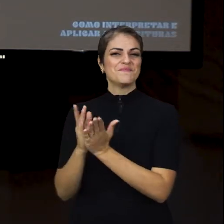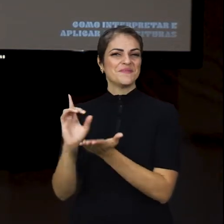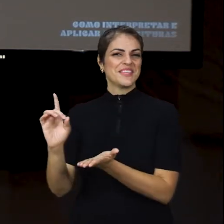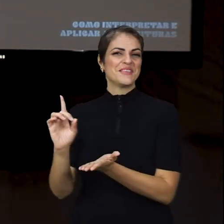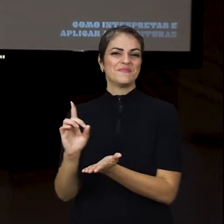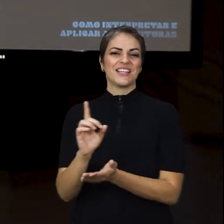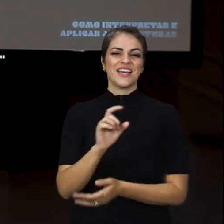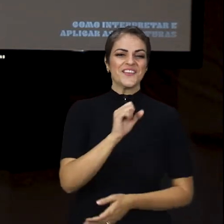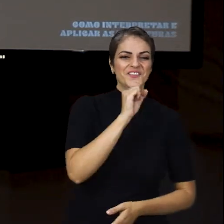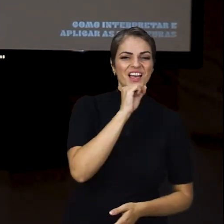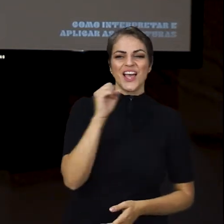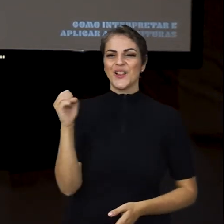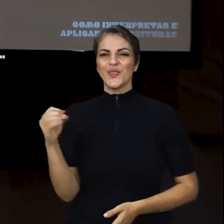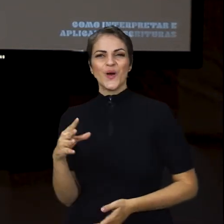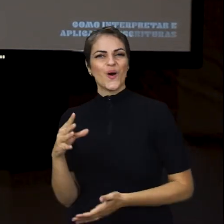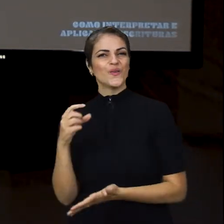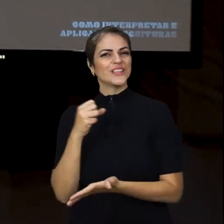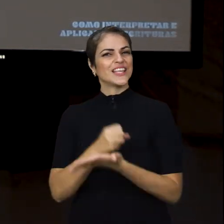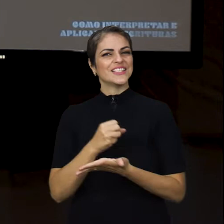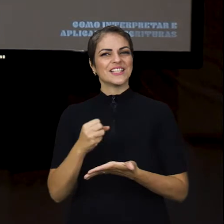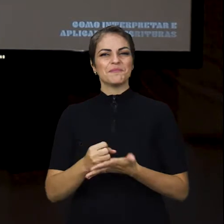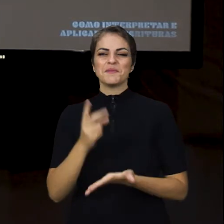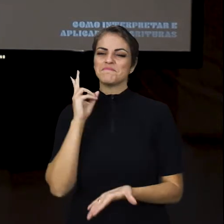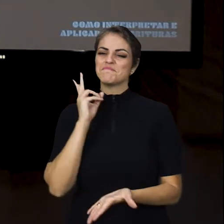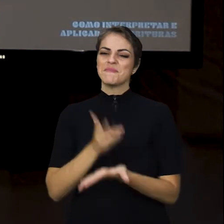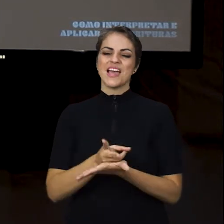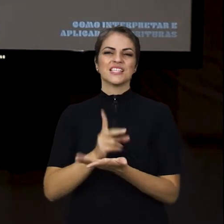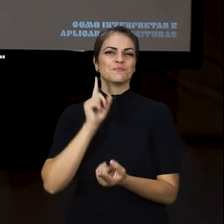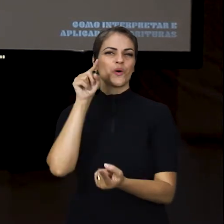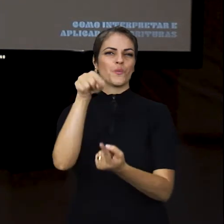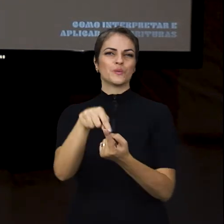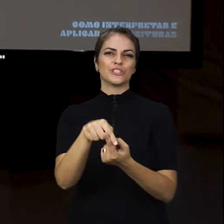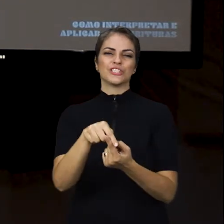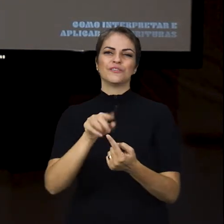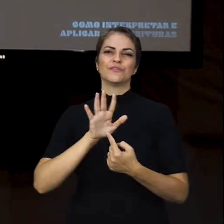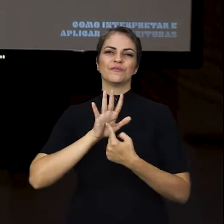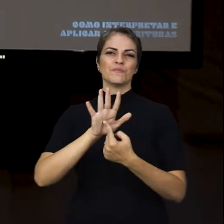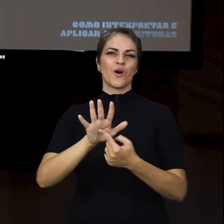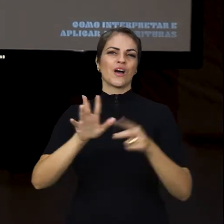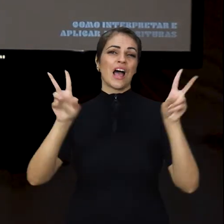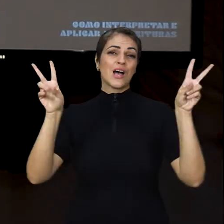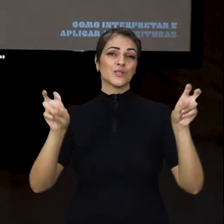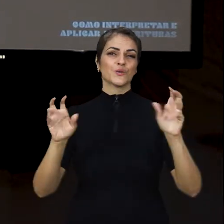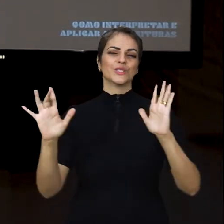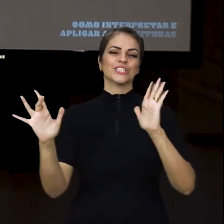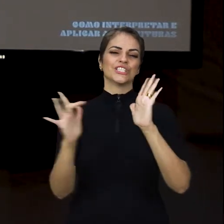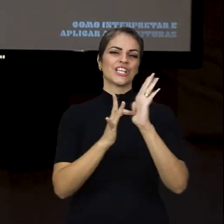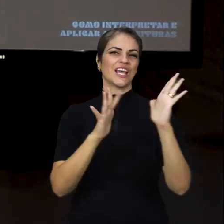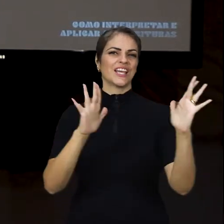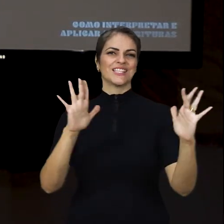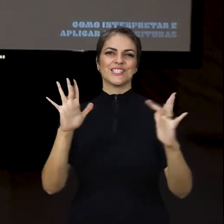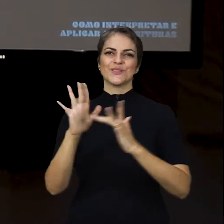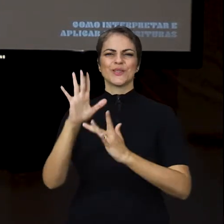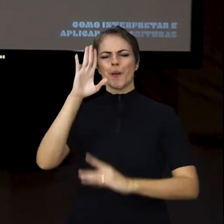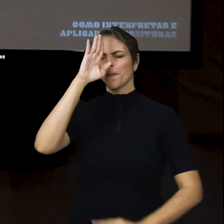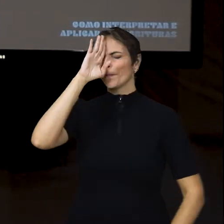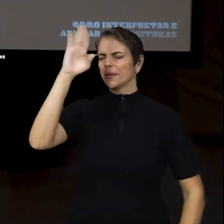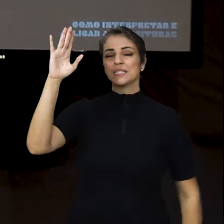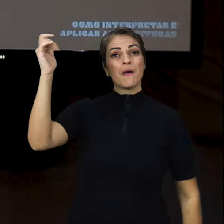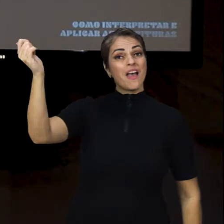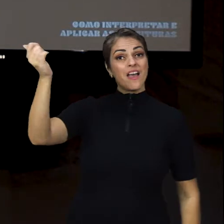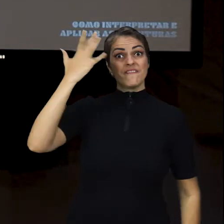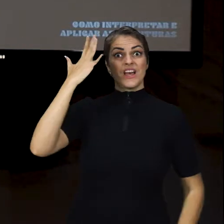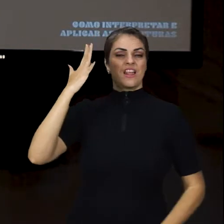ao Novo Testamento, o assunto dela é Jesus. Jesus Cristo é o centro da revelação de